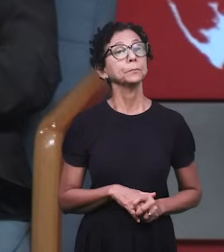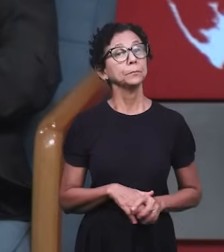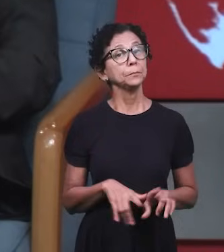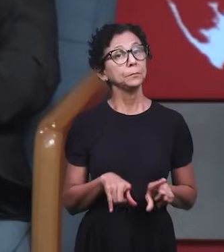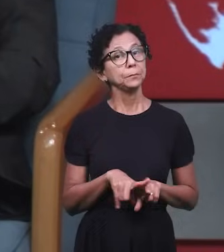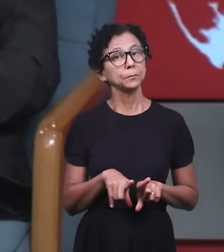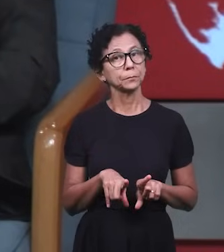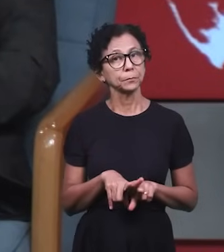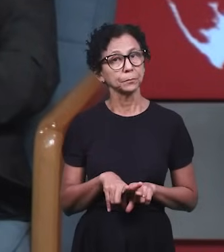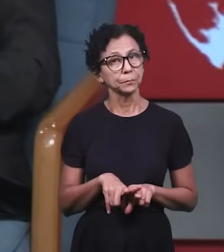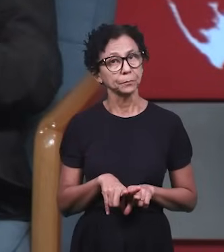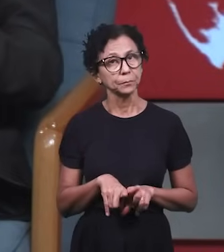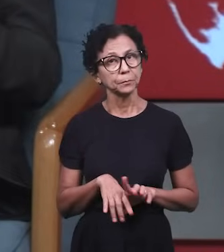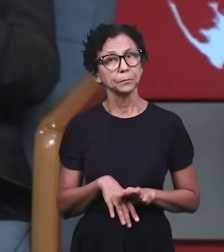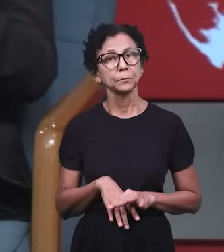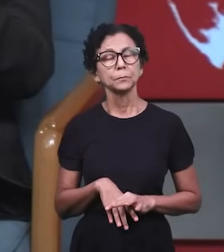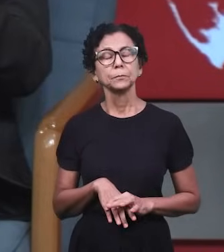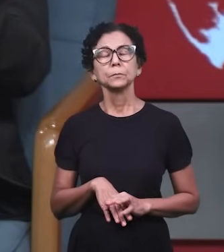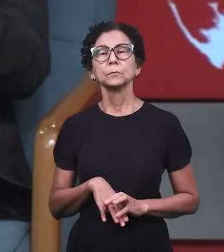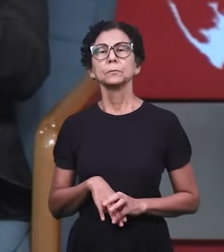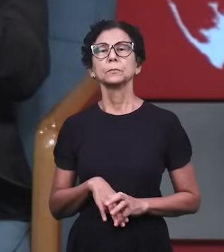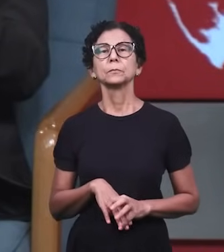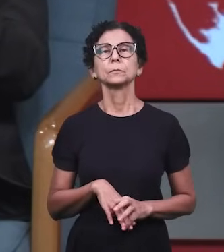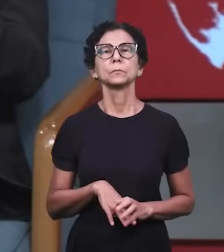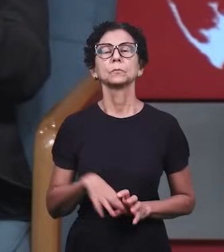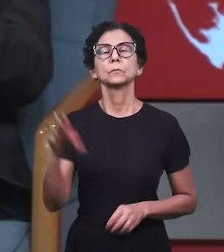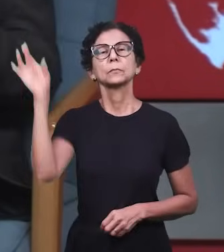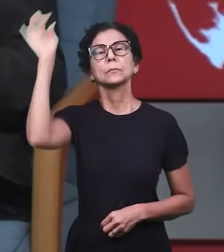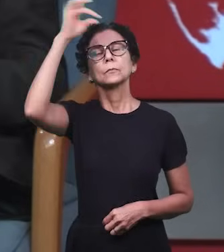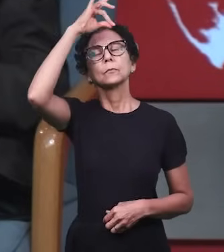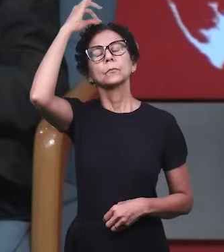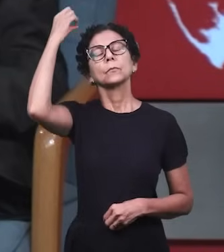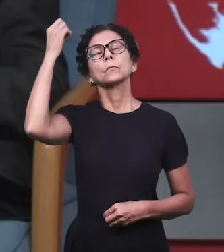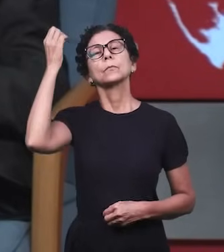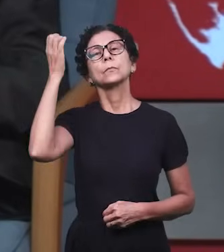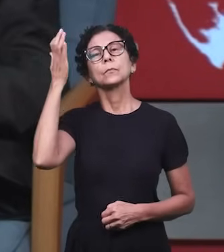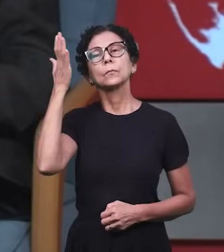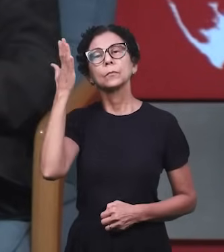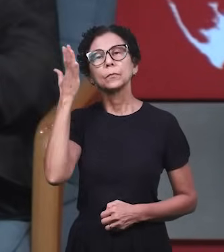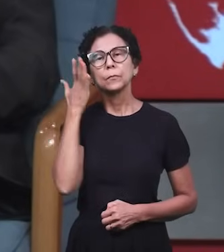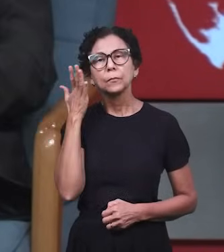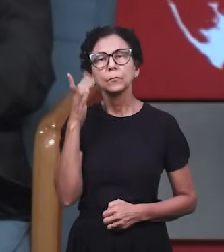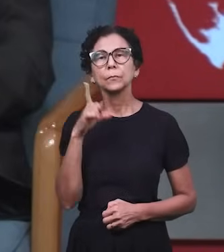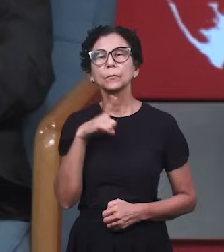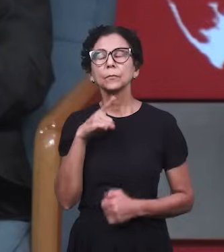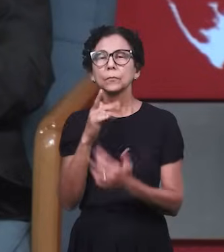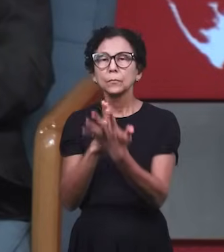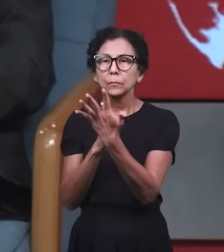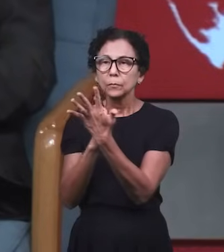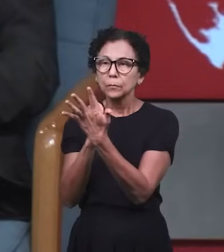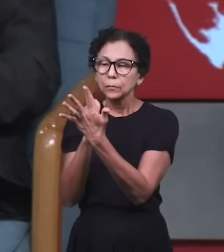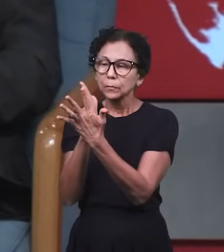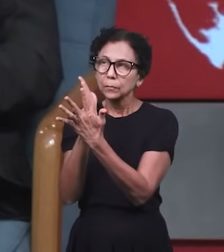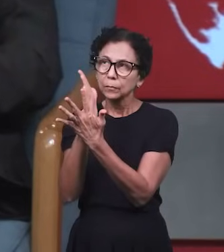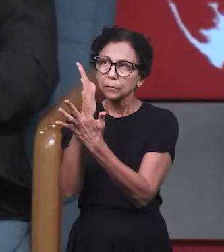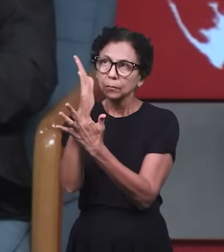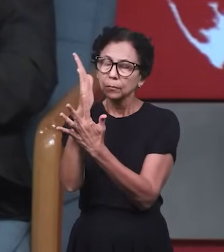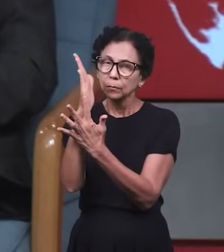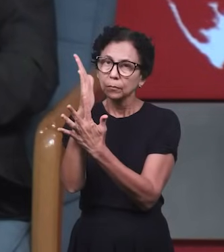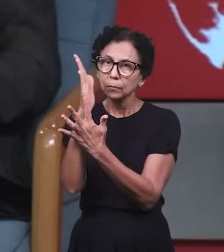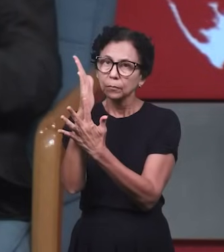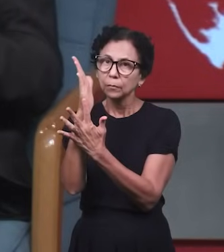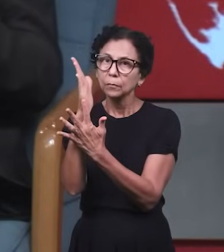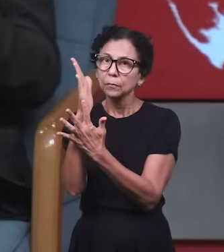Até porque, quando o Espírito Santo revela, ele tem uma linha. O Espírito